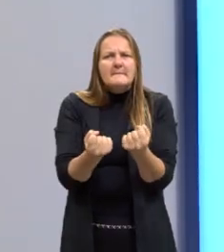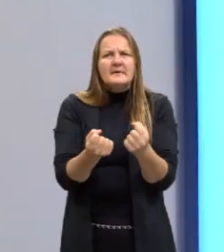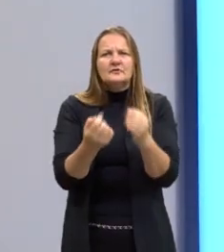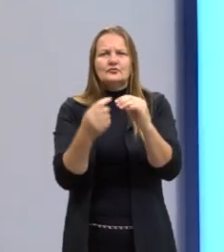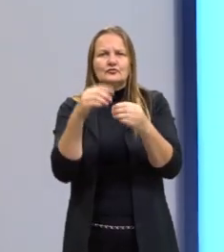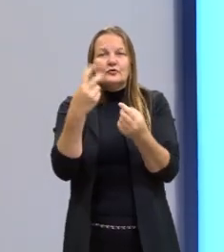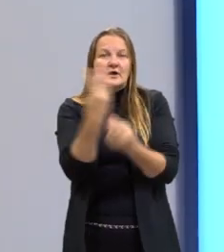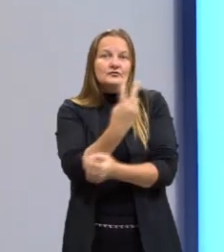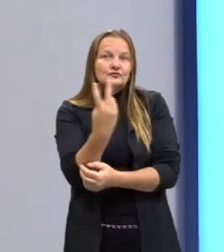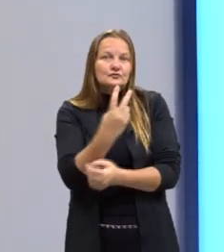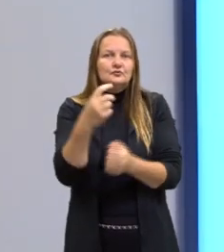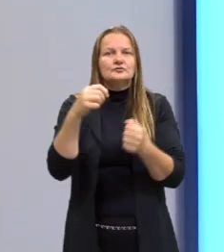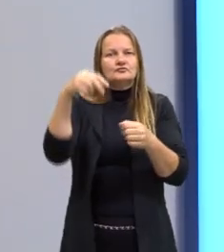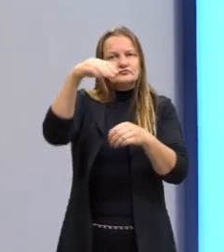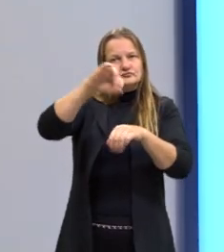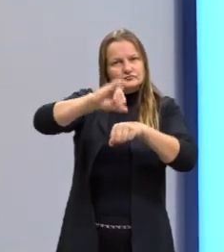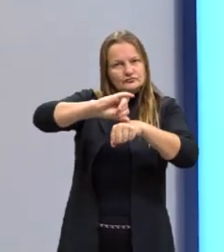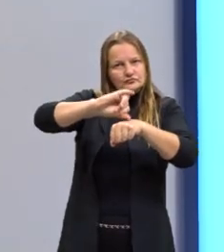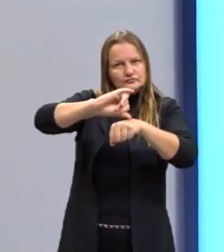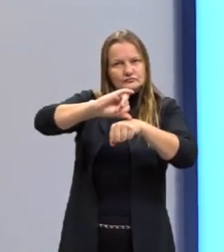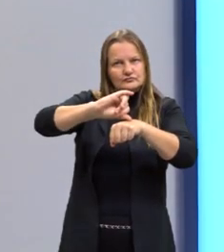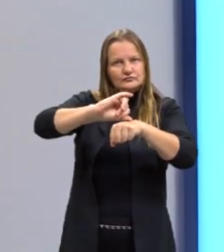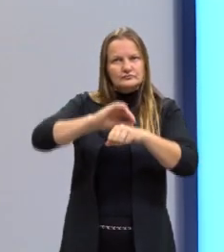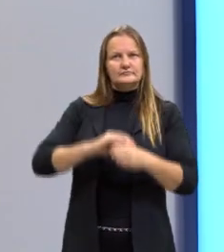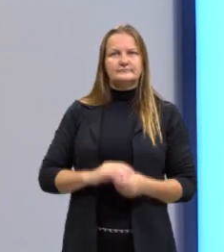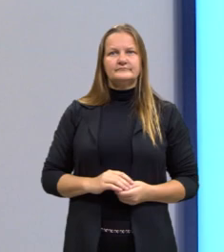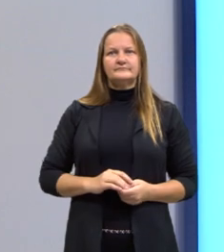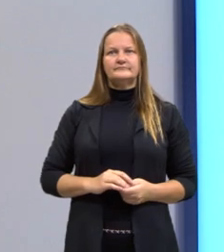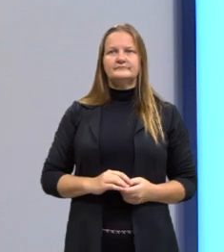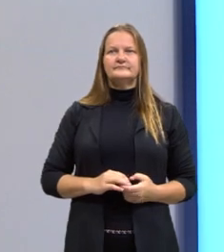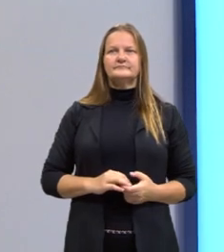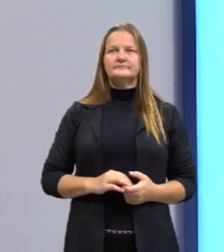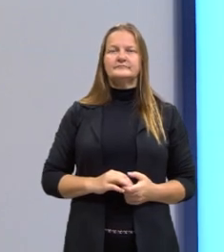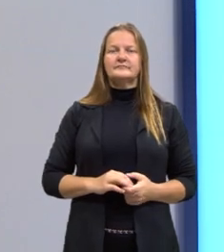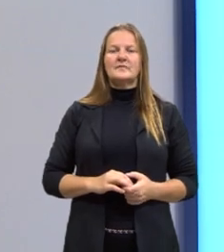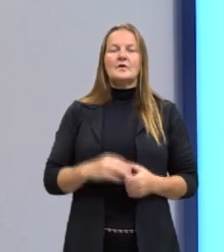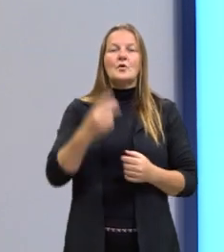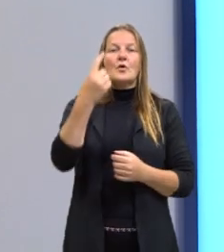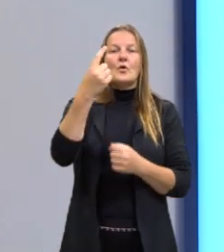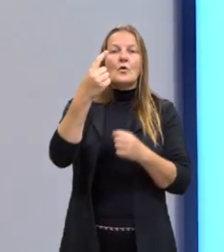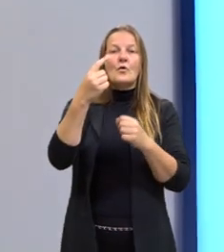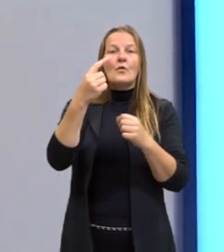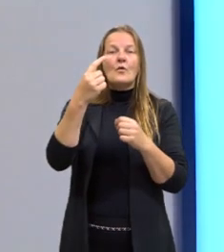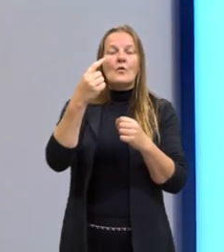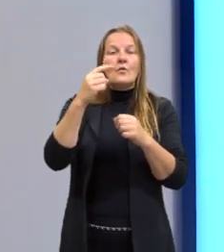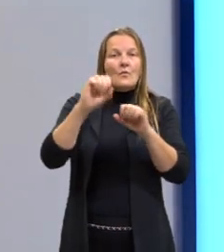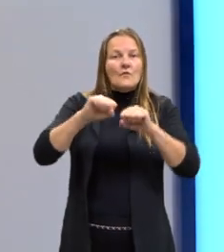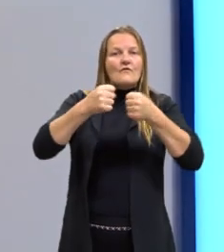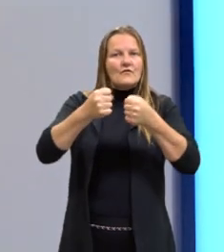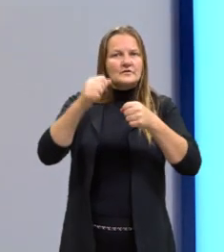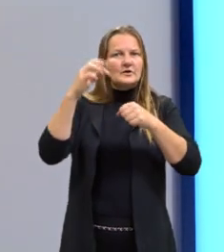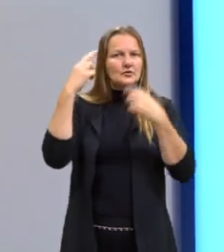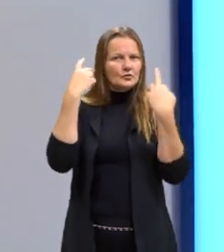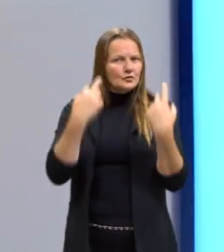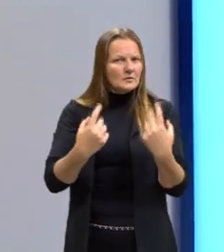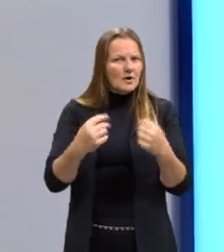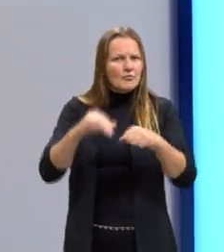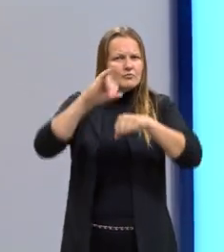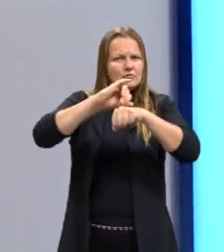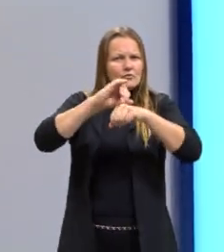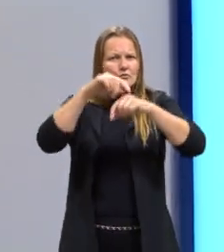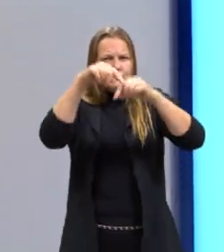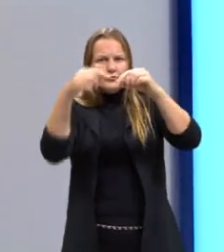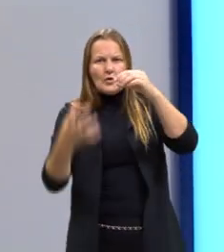ali certo E lembrando que a força normal ela é para complementar a força peso para que o somatório